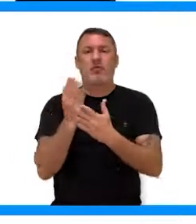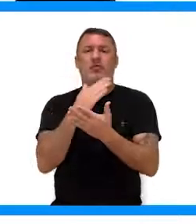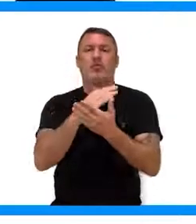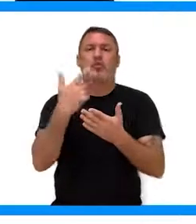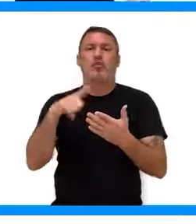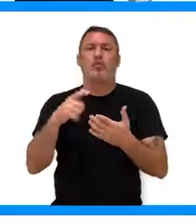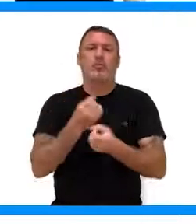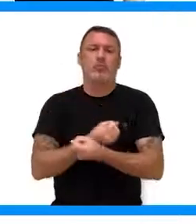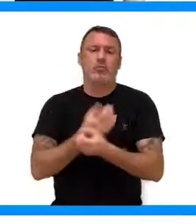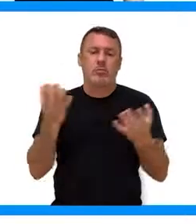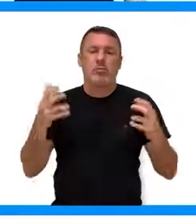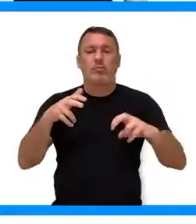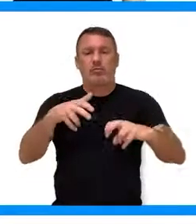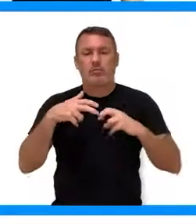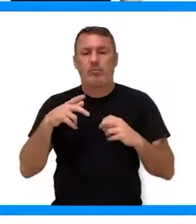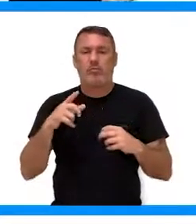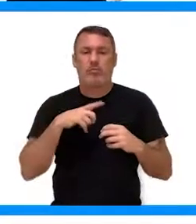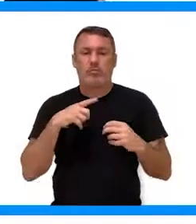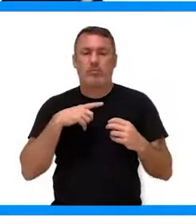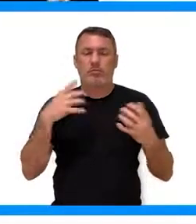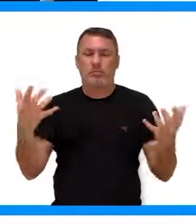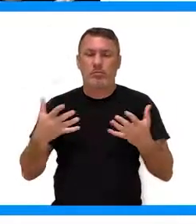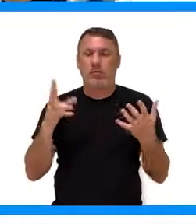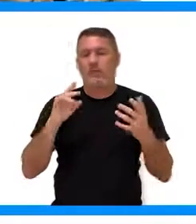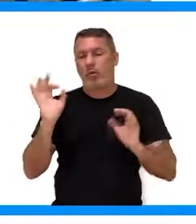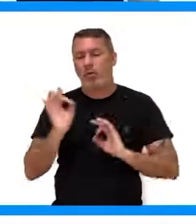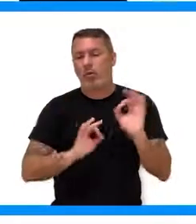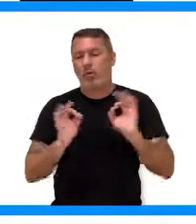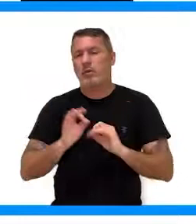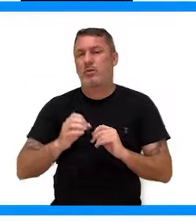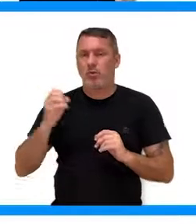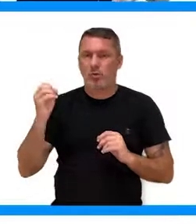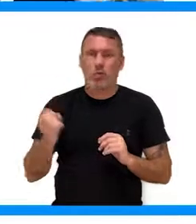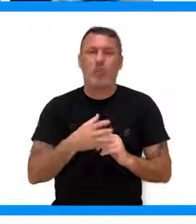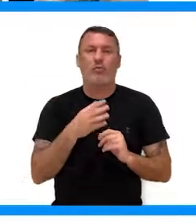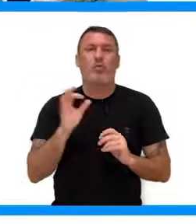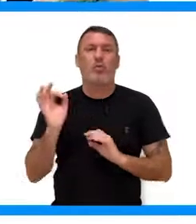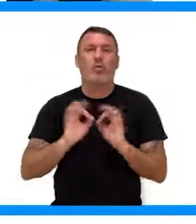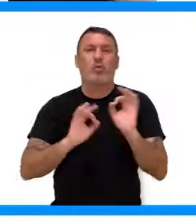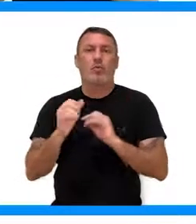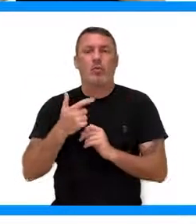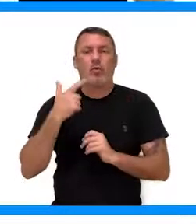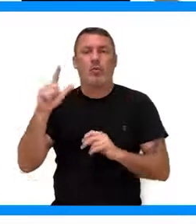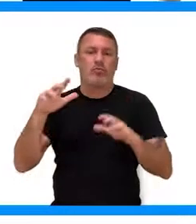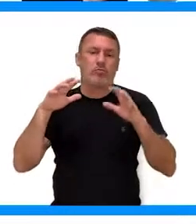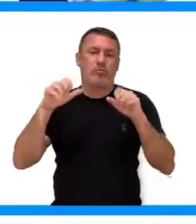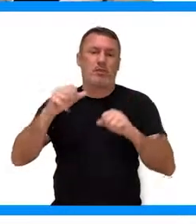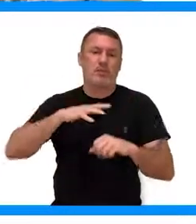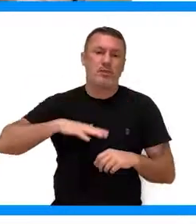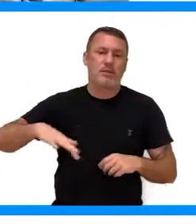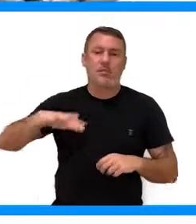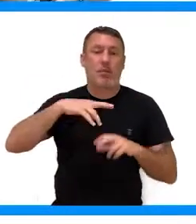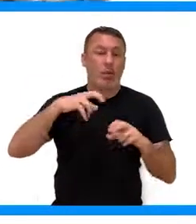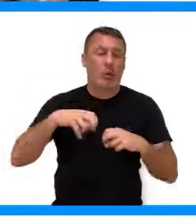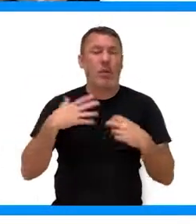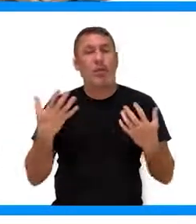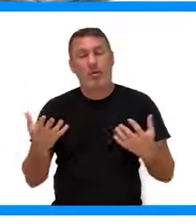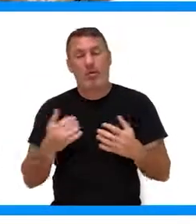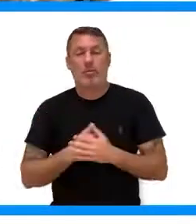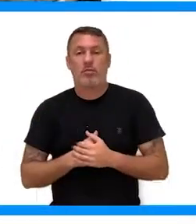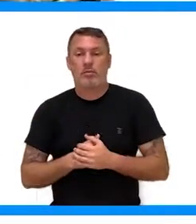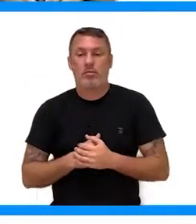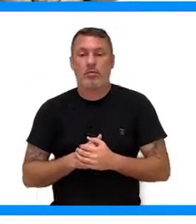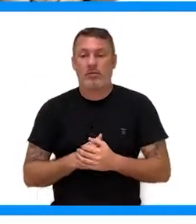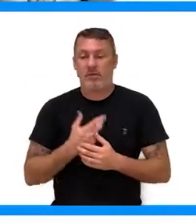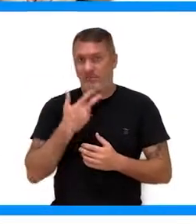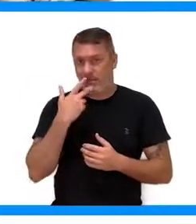serão redistribuídas e nós vamos promover a partir desse momento uma reorganização de fato da ocupação do espaço rural.